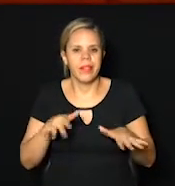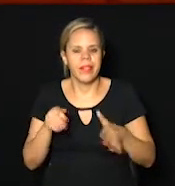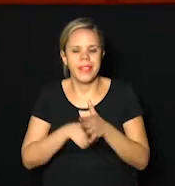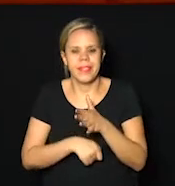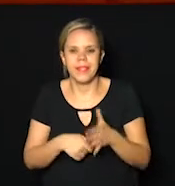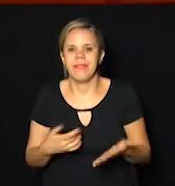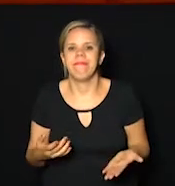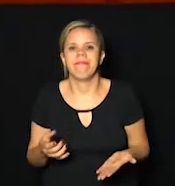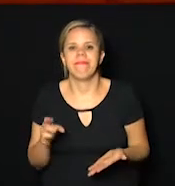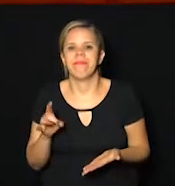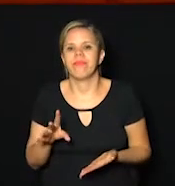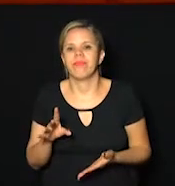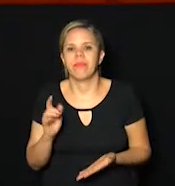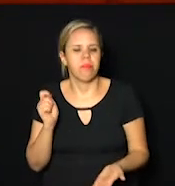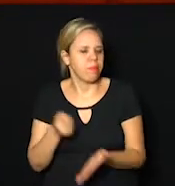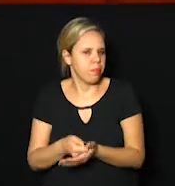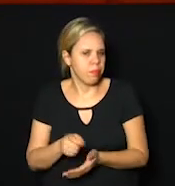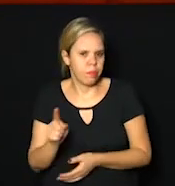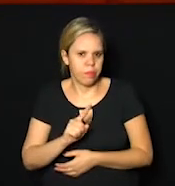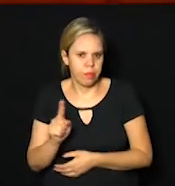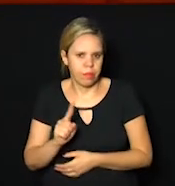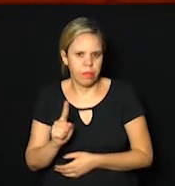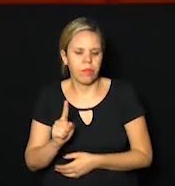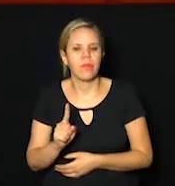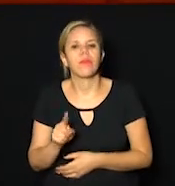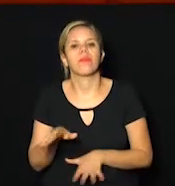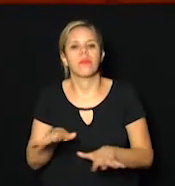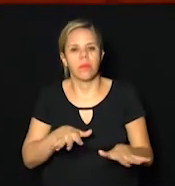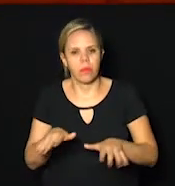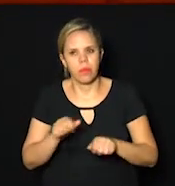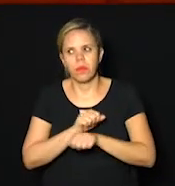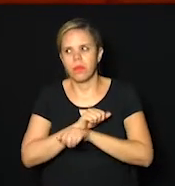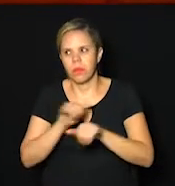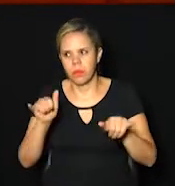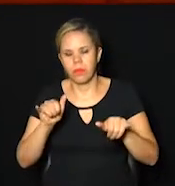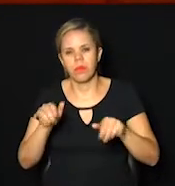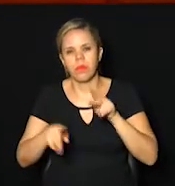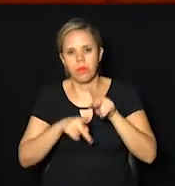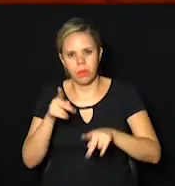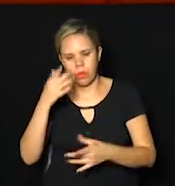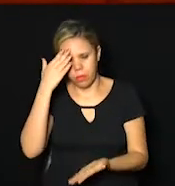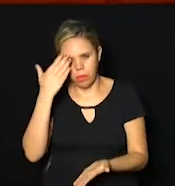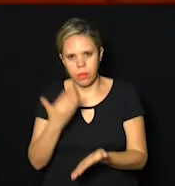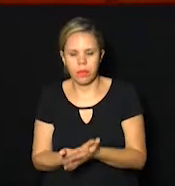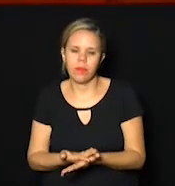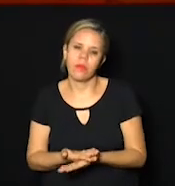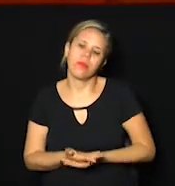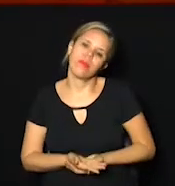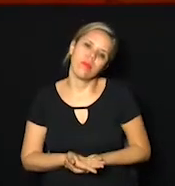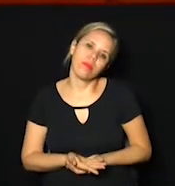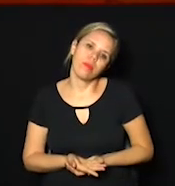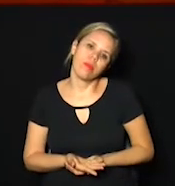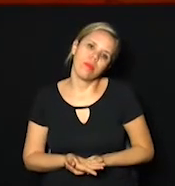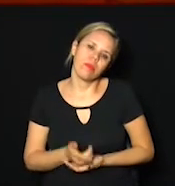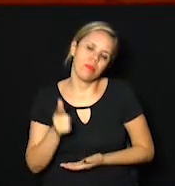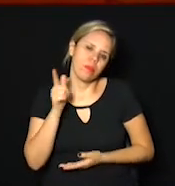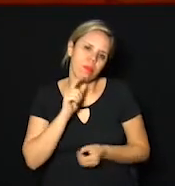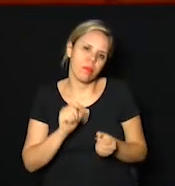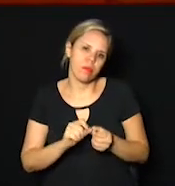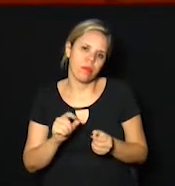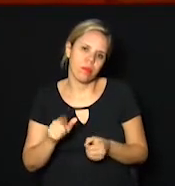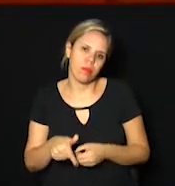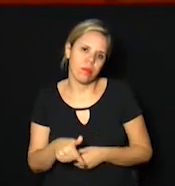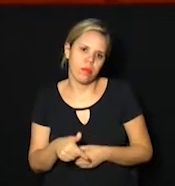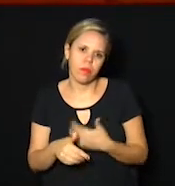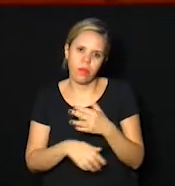não aquela mobilização paga, mas a mobilização que é feita por gente que acredita. Se a gente consegue fazer isso, o